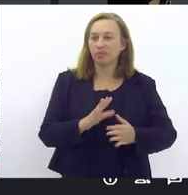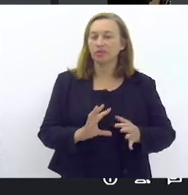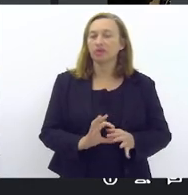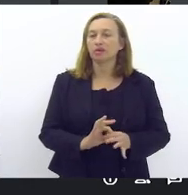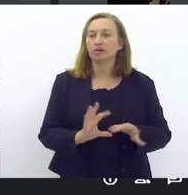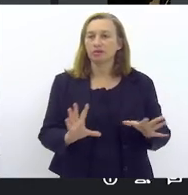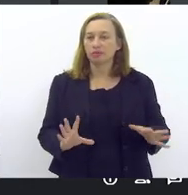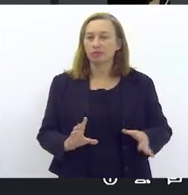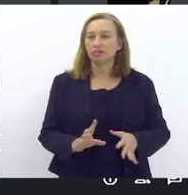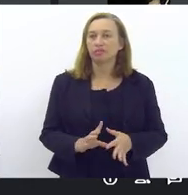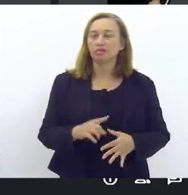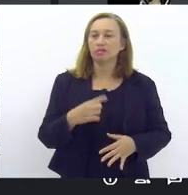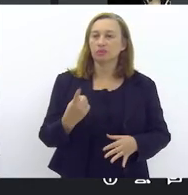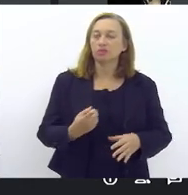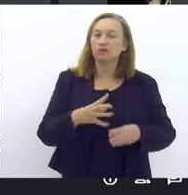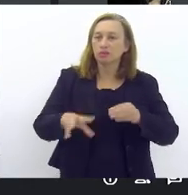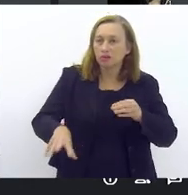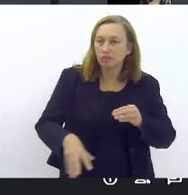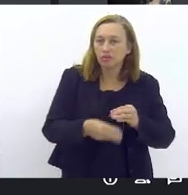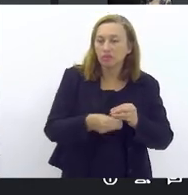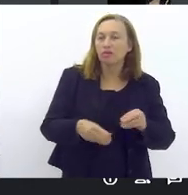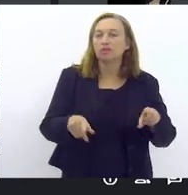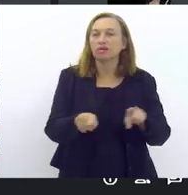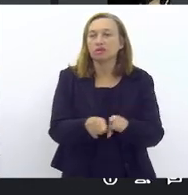sancionado, e nós enquadramos também as